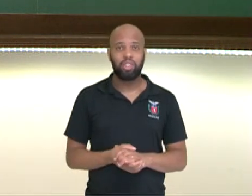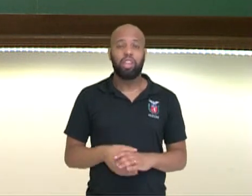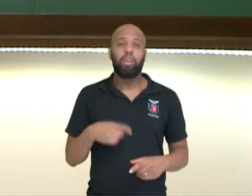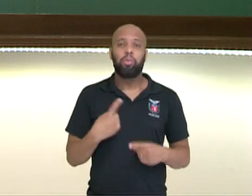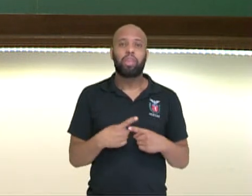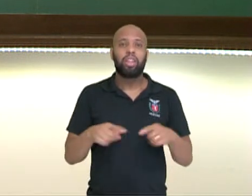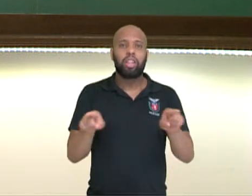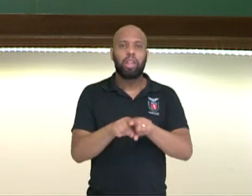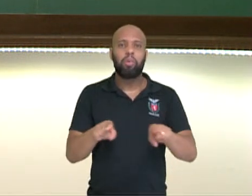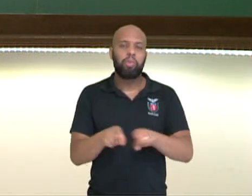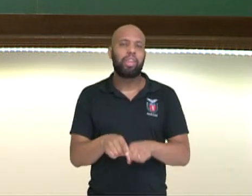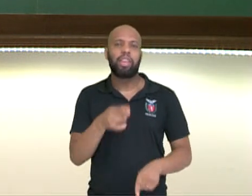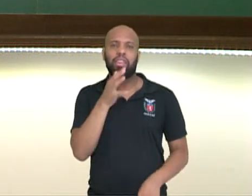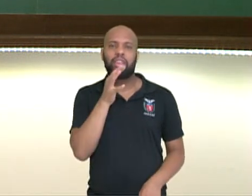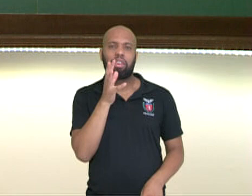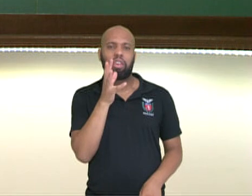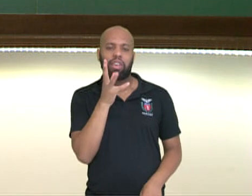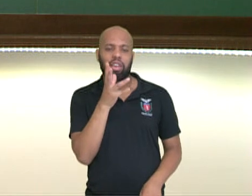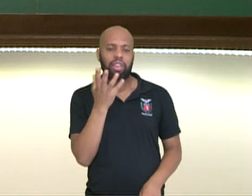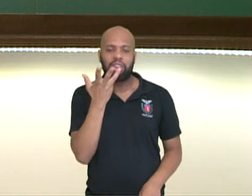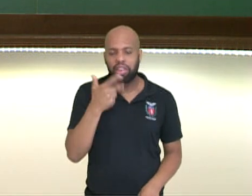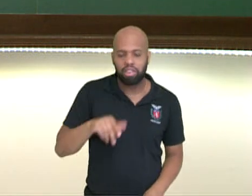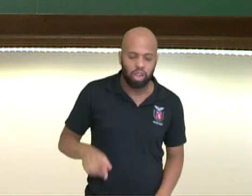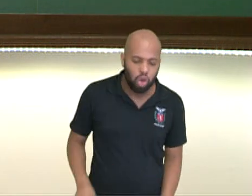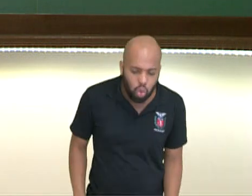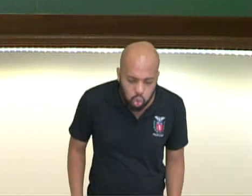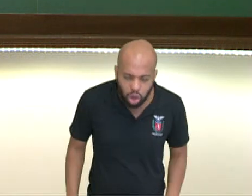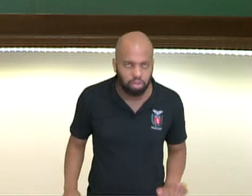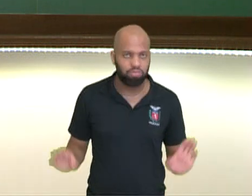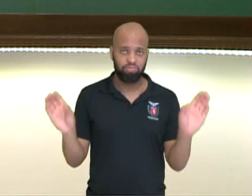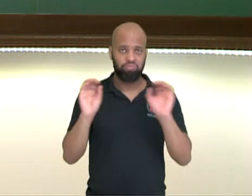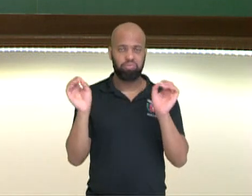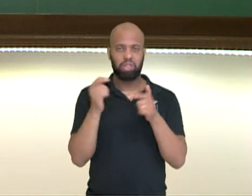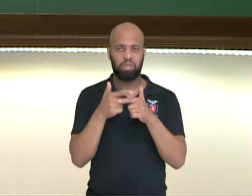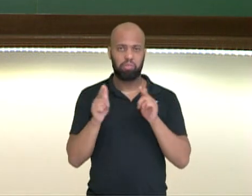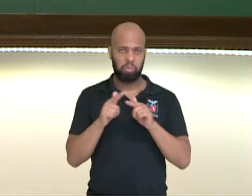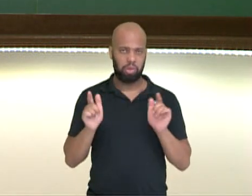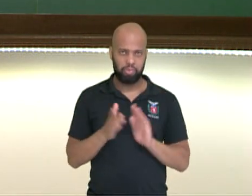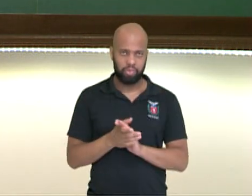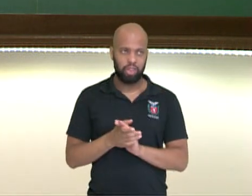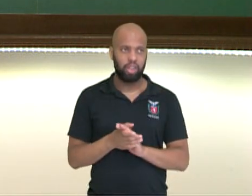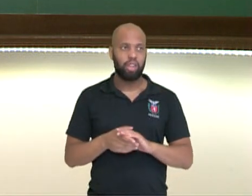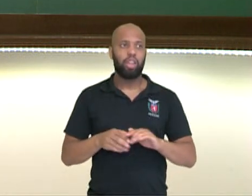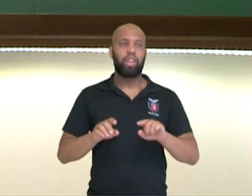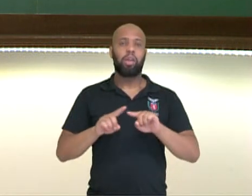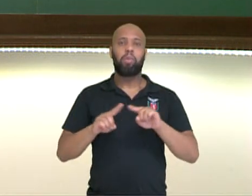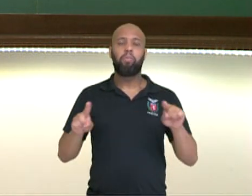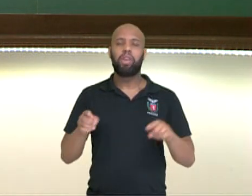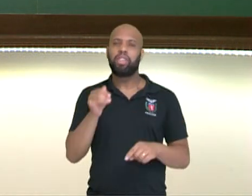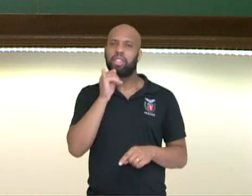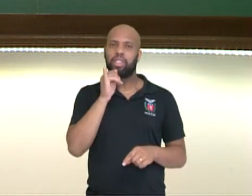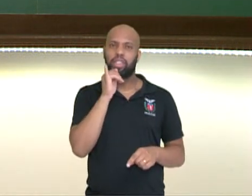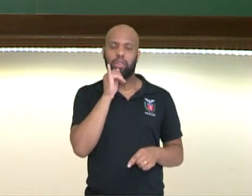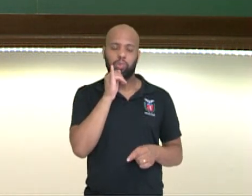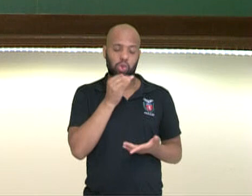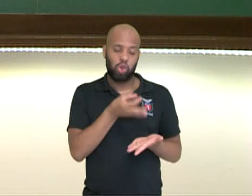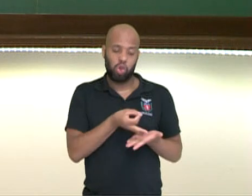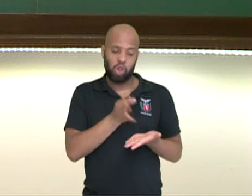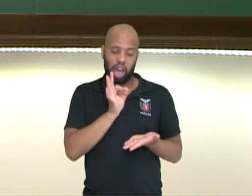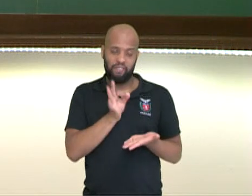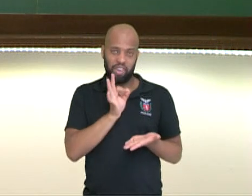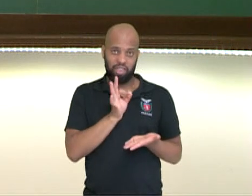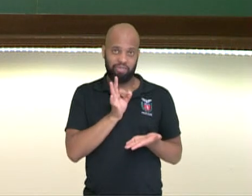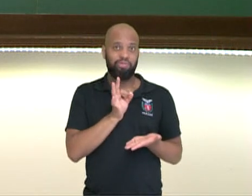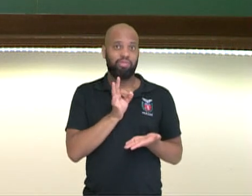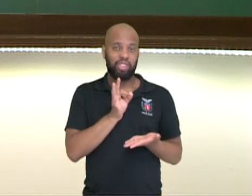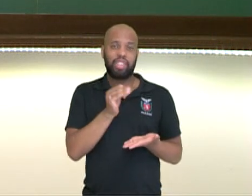ali brincando, não oferece risco nenhum. E um copinho de café, para quem já se acidentou, né?